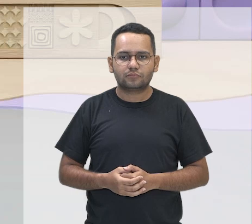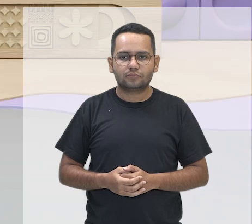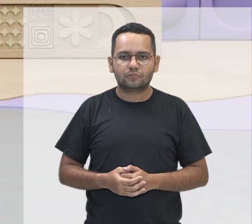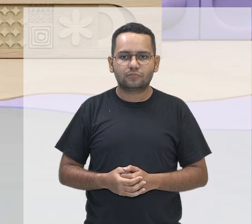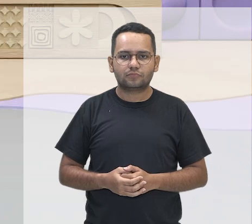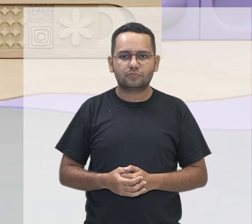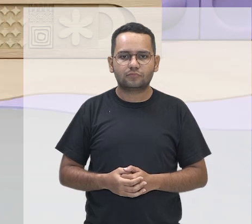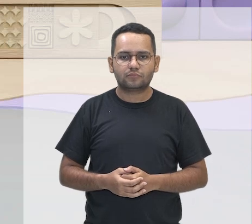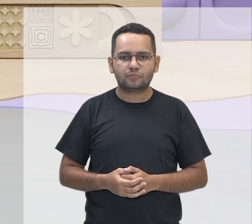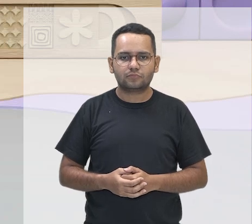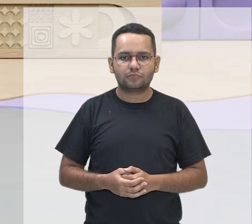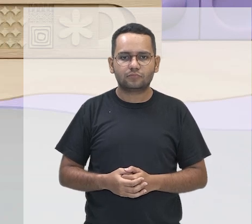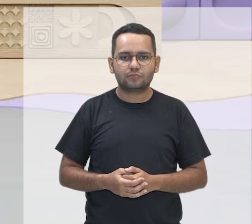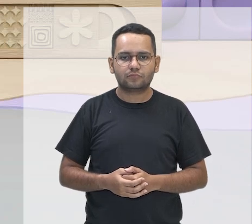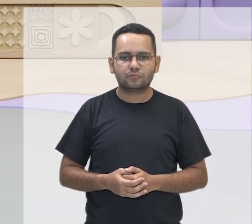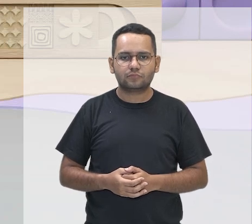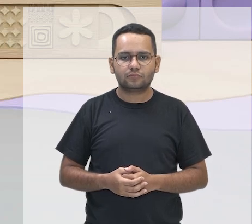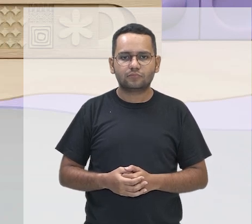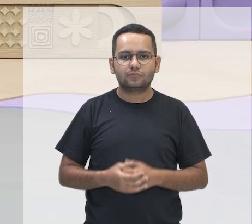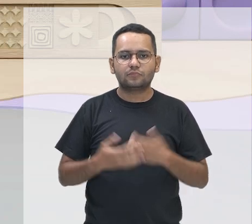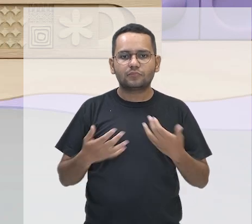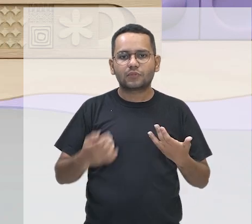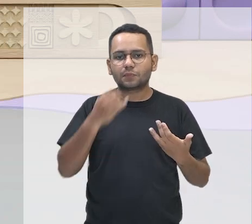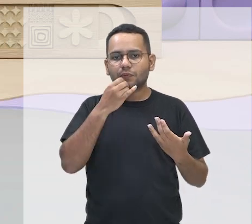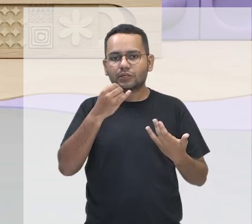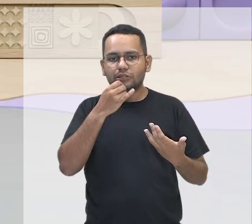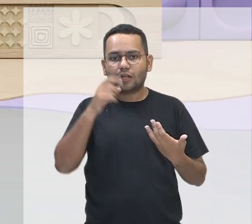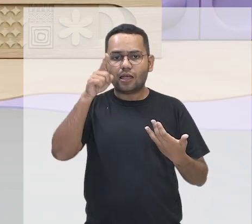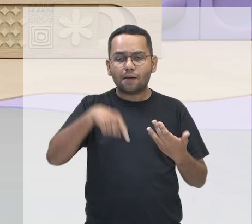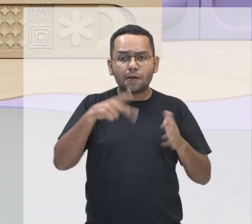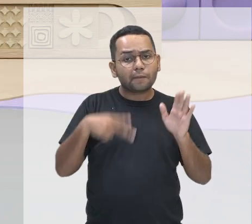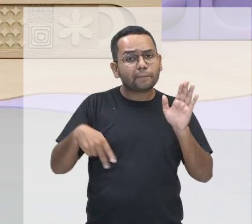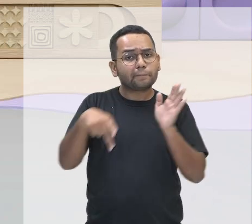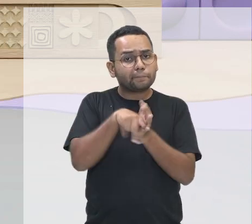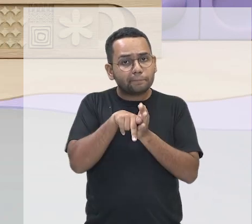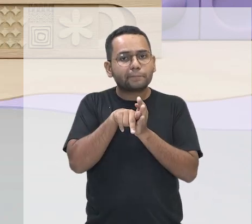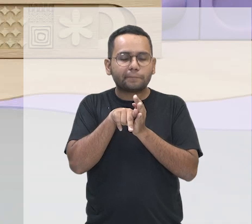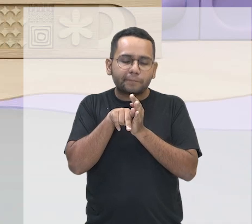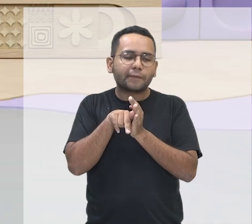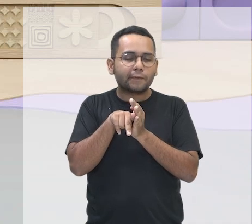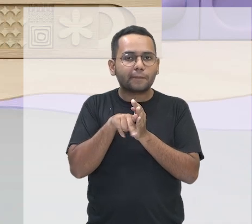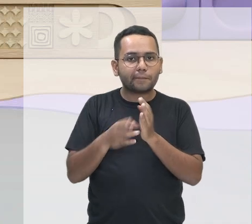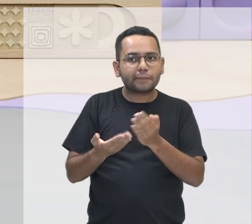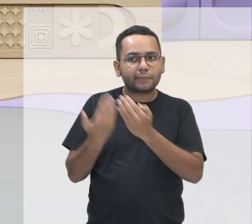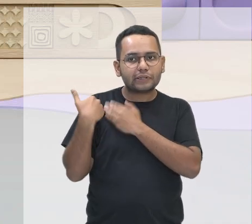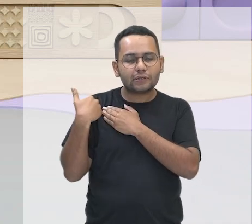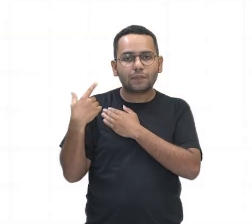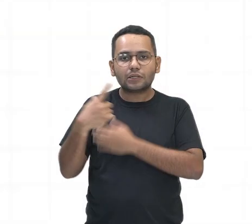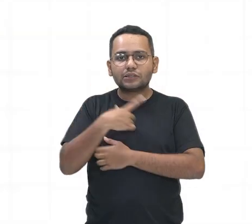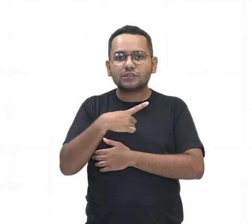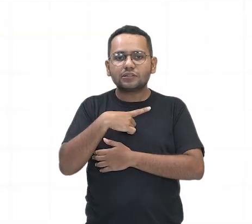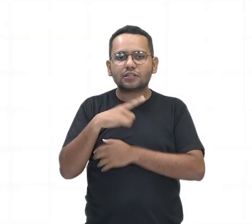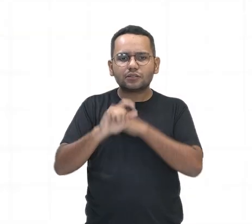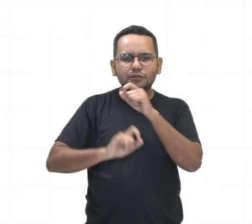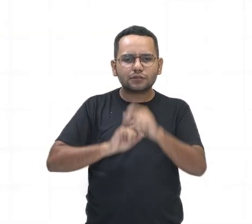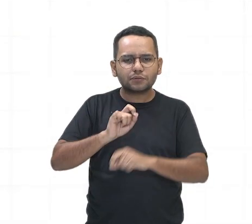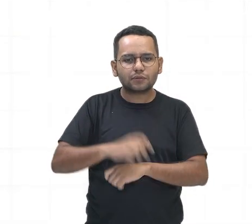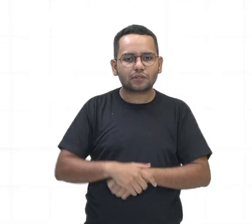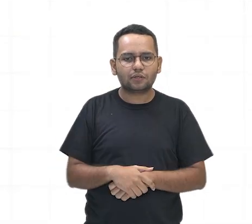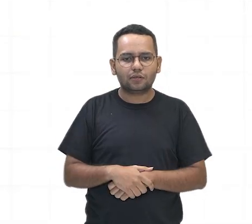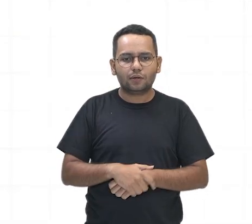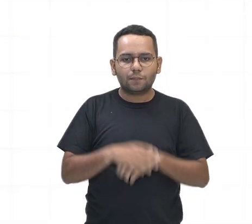dos princípios que algumas regras de convivência pessoal e interpessoal são